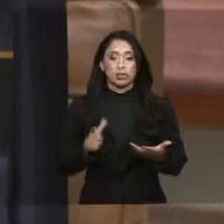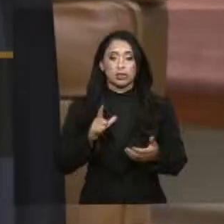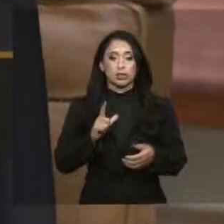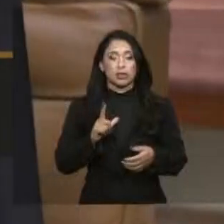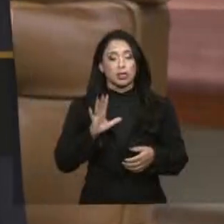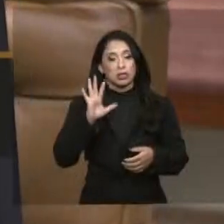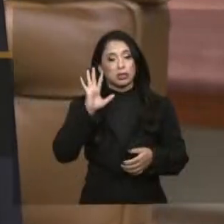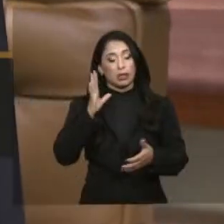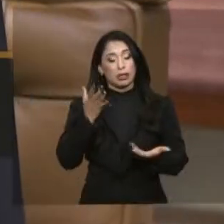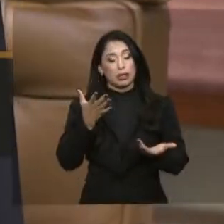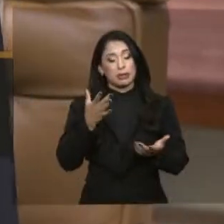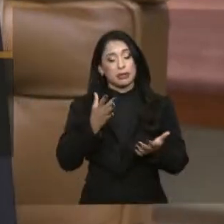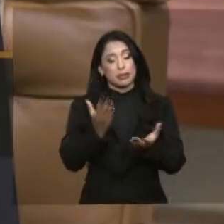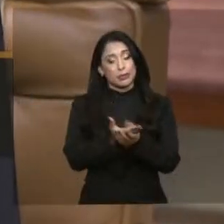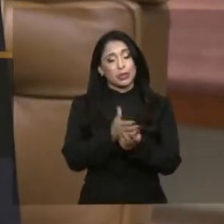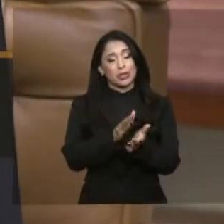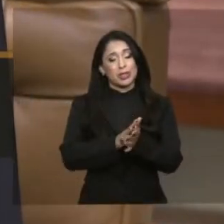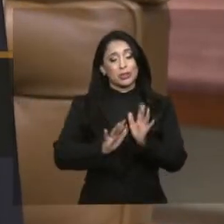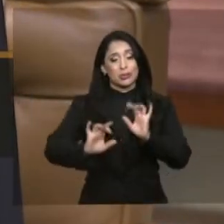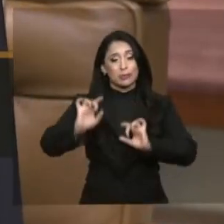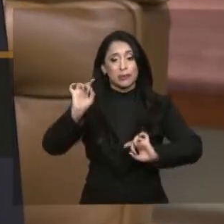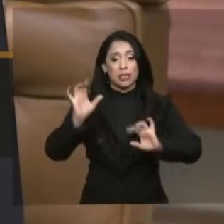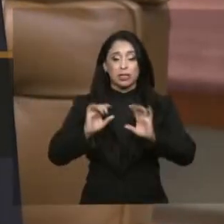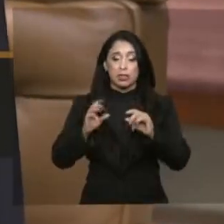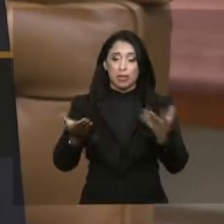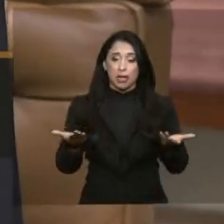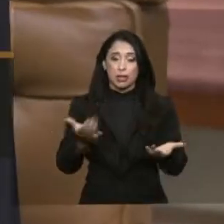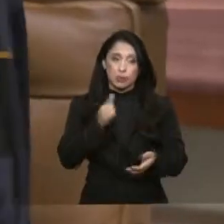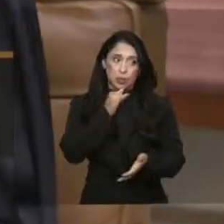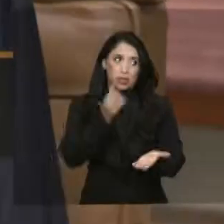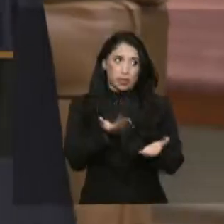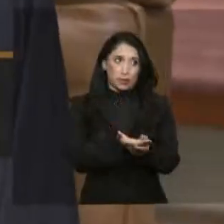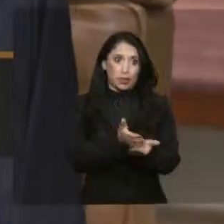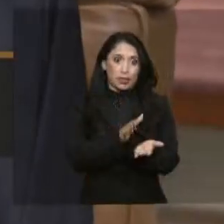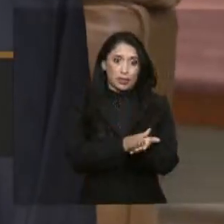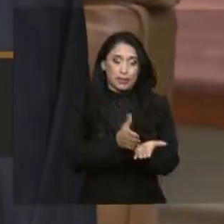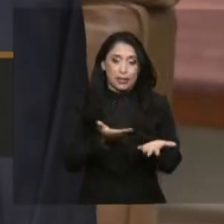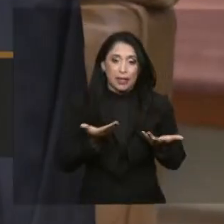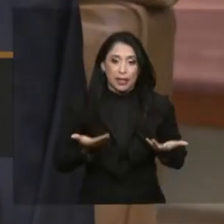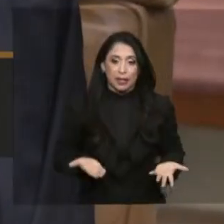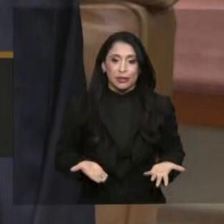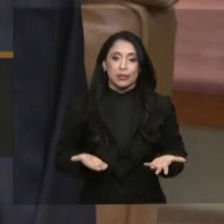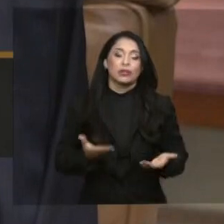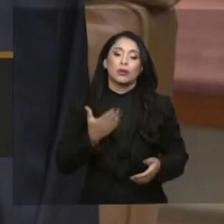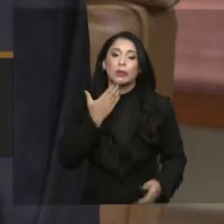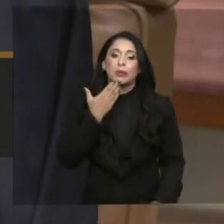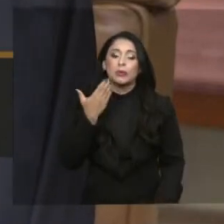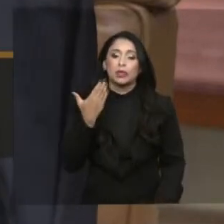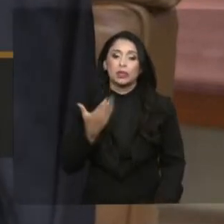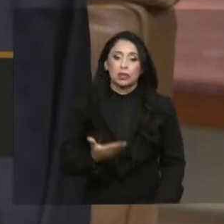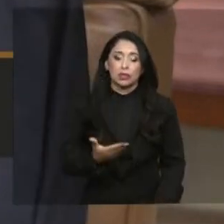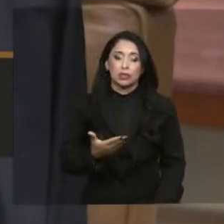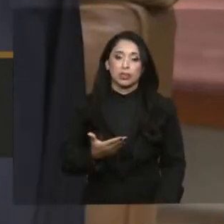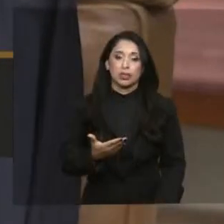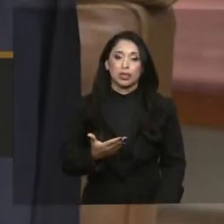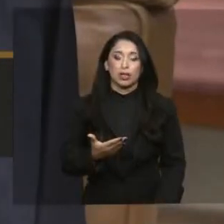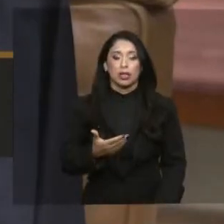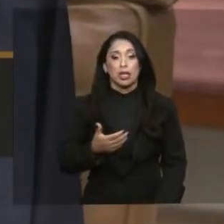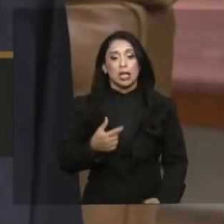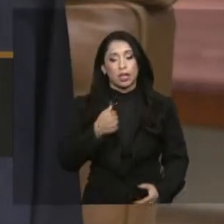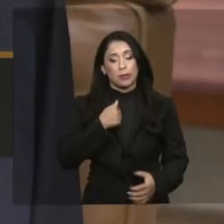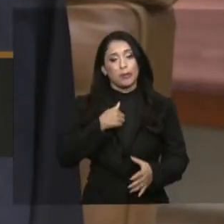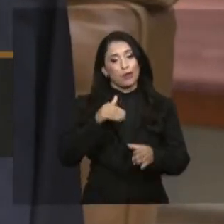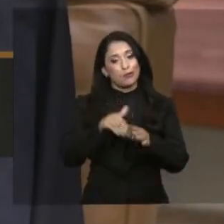como esta que se manifestou no caso. De modo que eu pediria que Vossa Excelência, porque eu vou